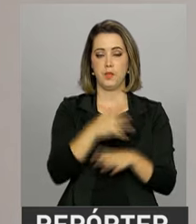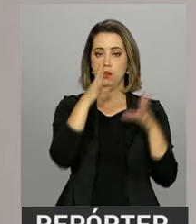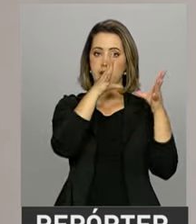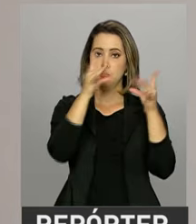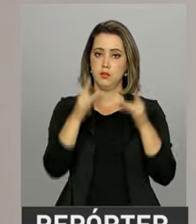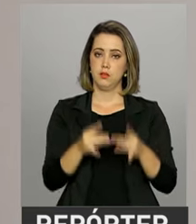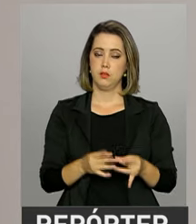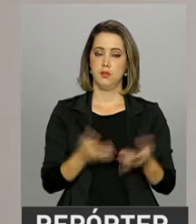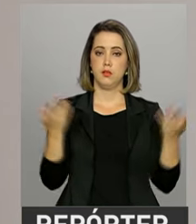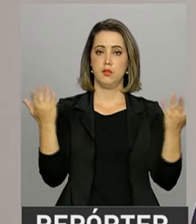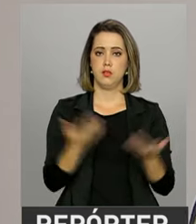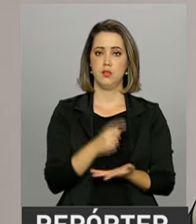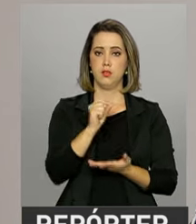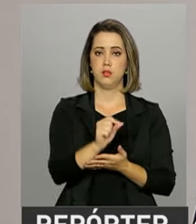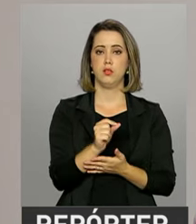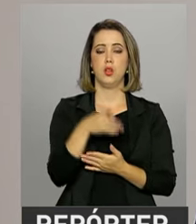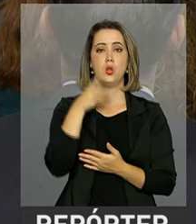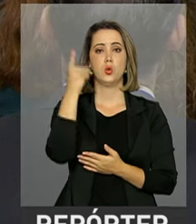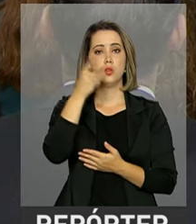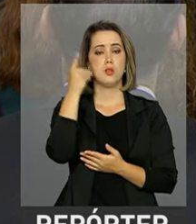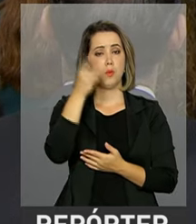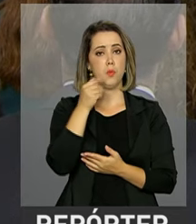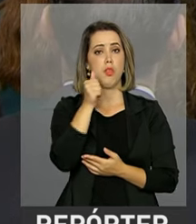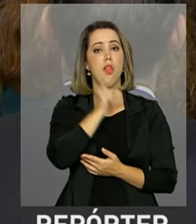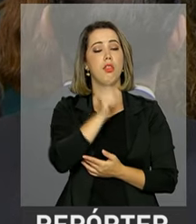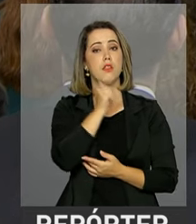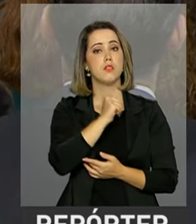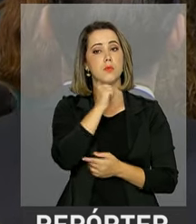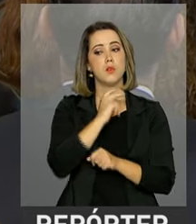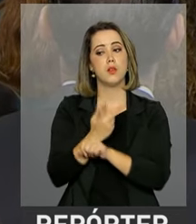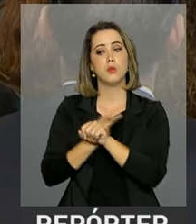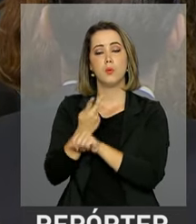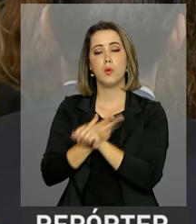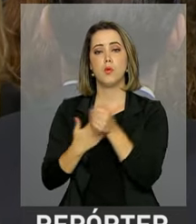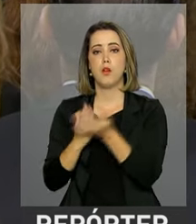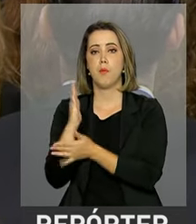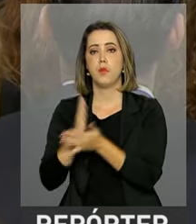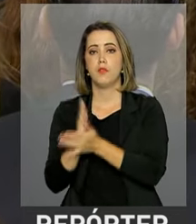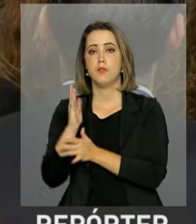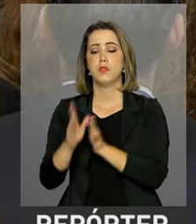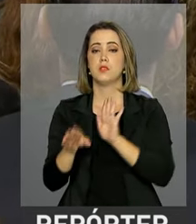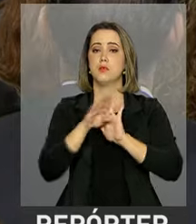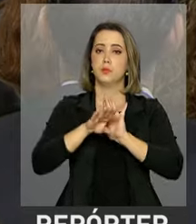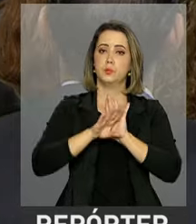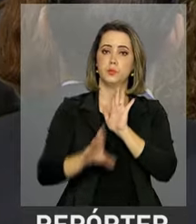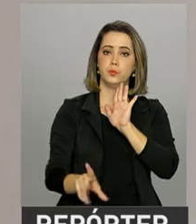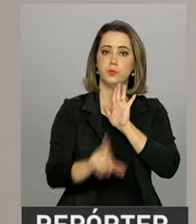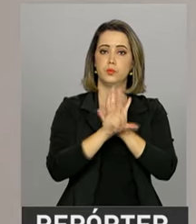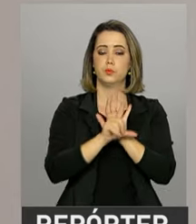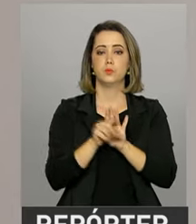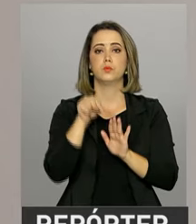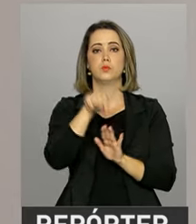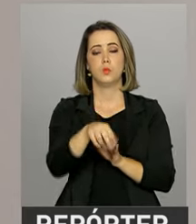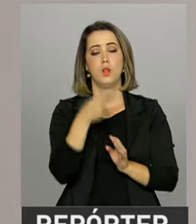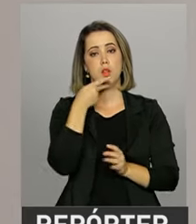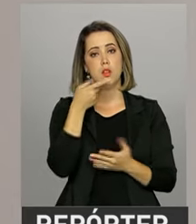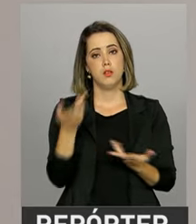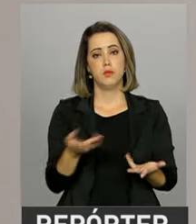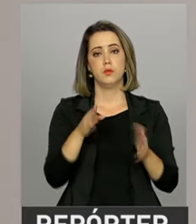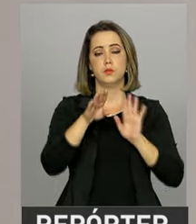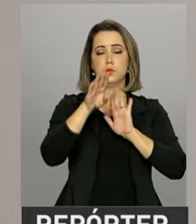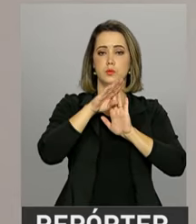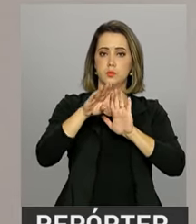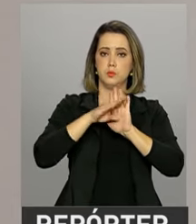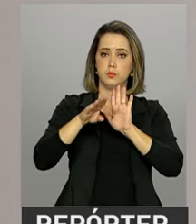a iniciativa das parlamentares em buscar a aprovação dos projetos de lei no Congresso e disse que as